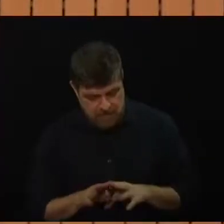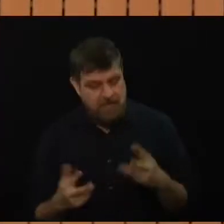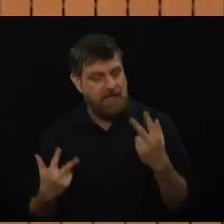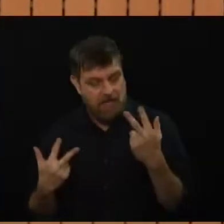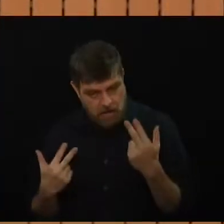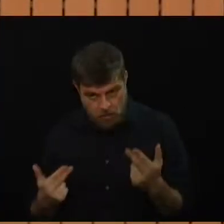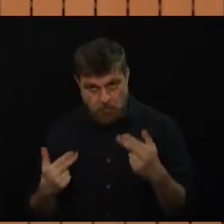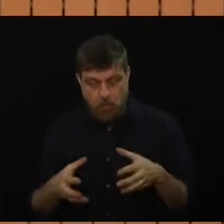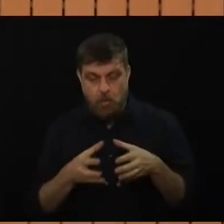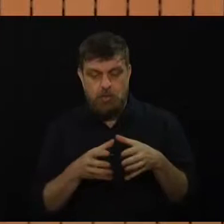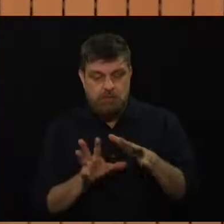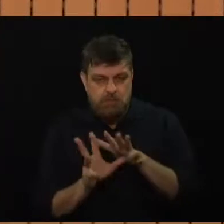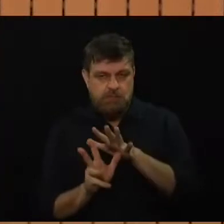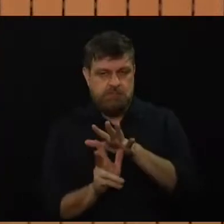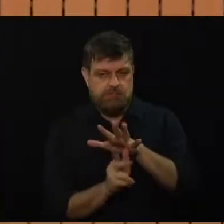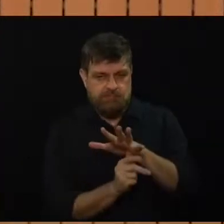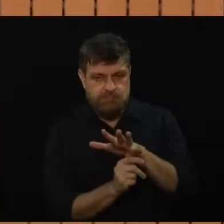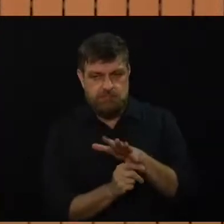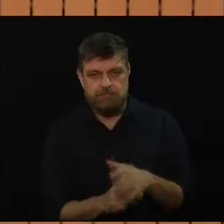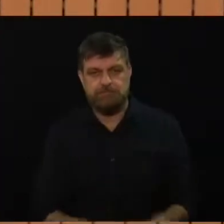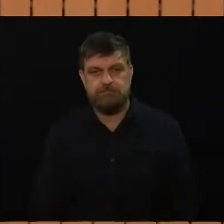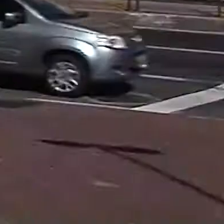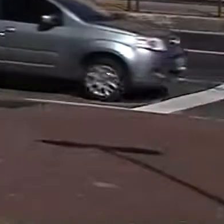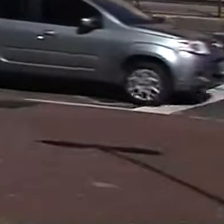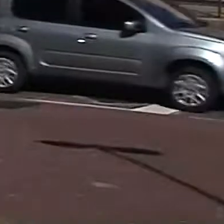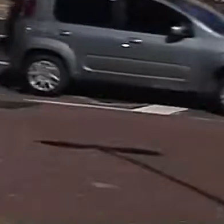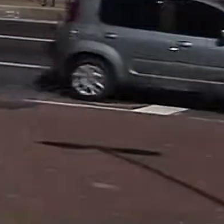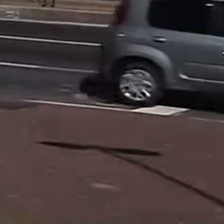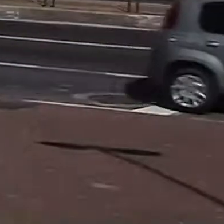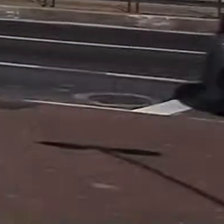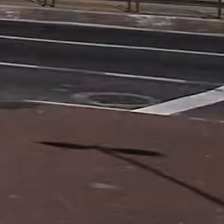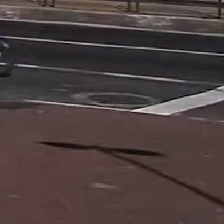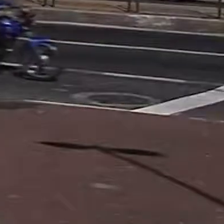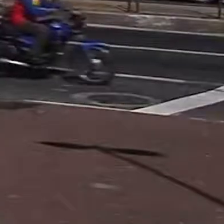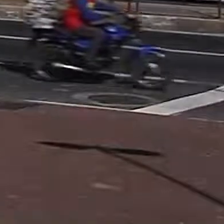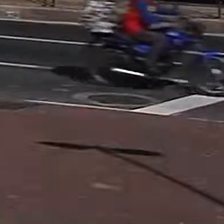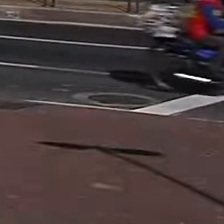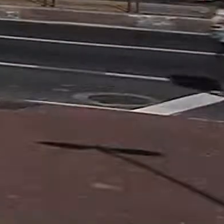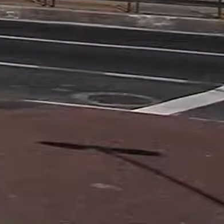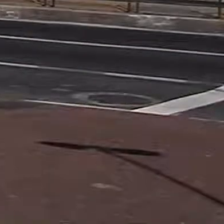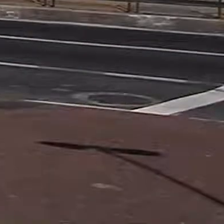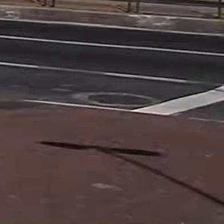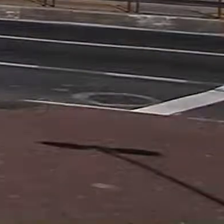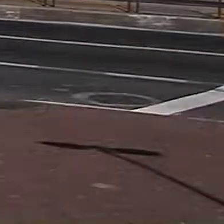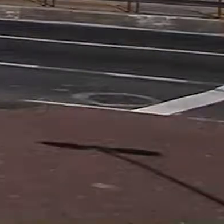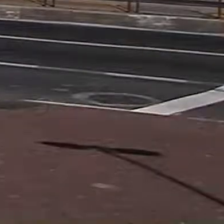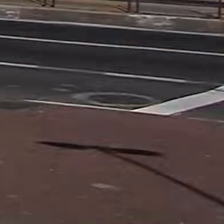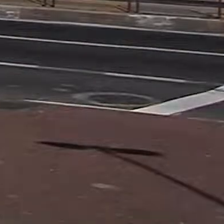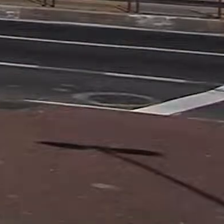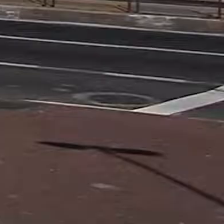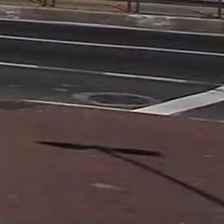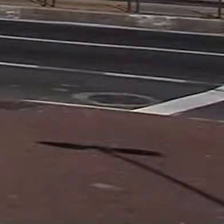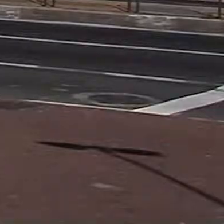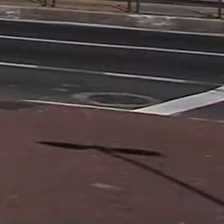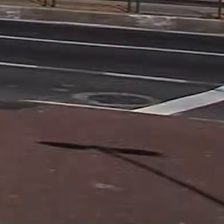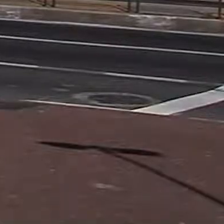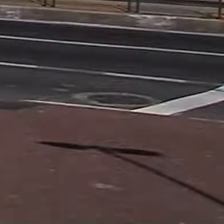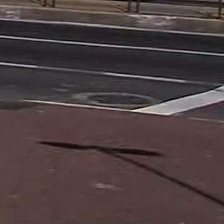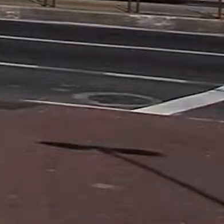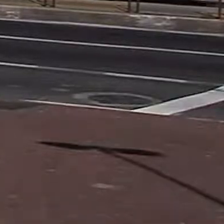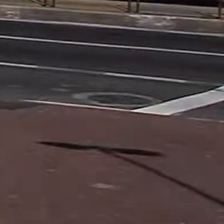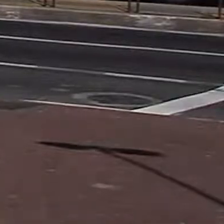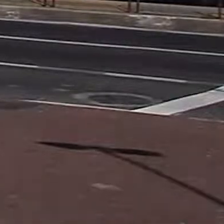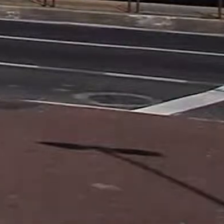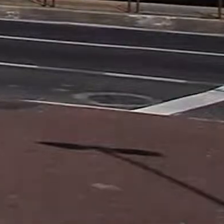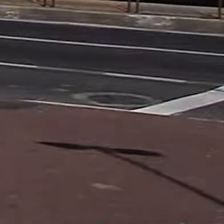das tarifas do transporte público de Campinas. E se estamos falando do aumento das tarifas do transporte público em Campinas,